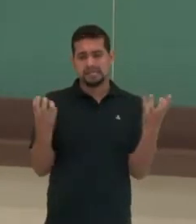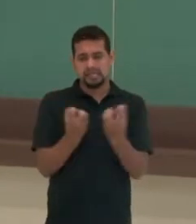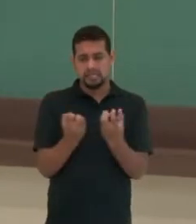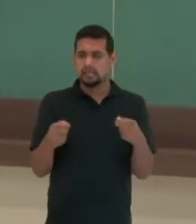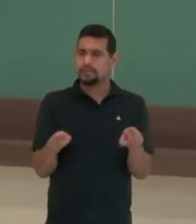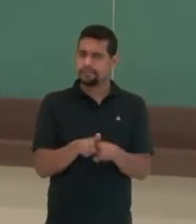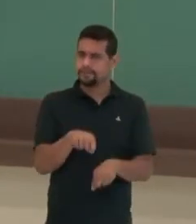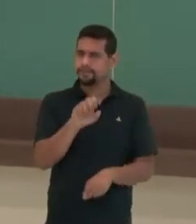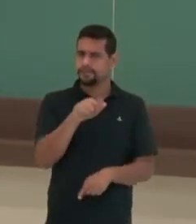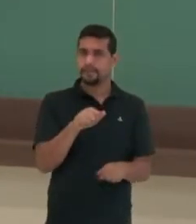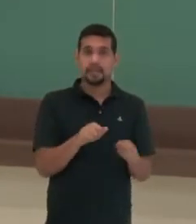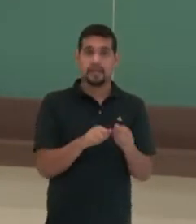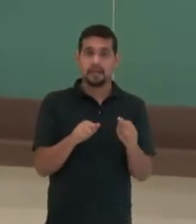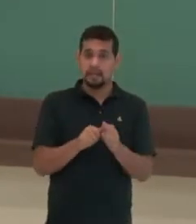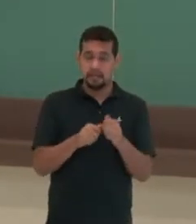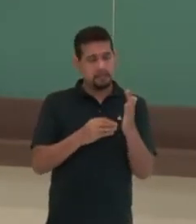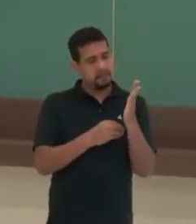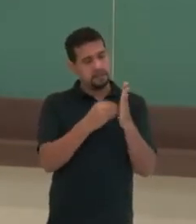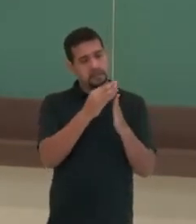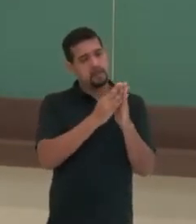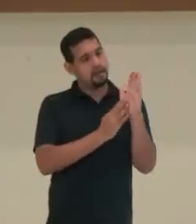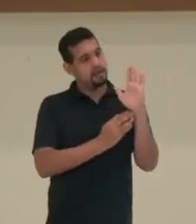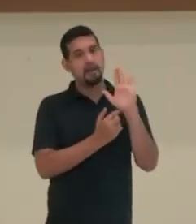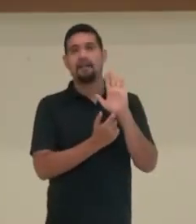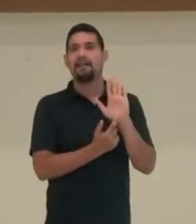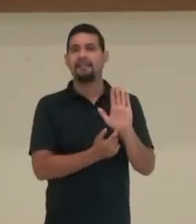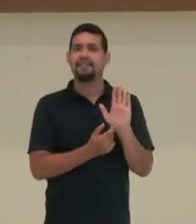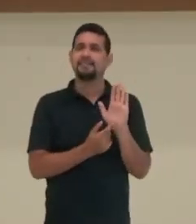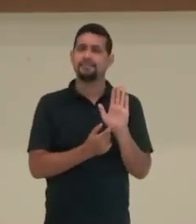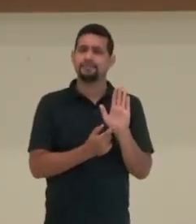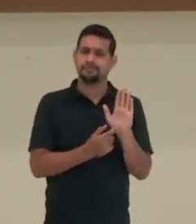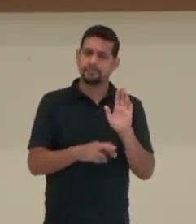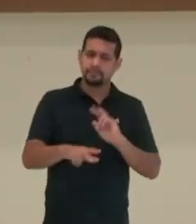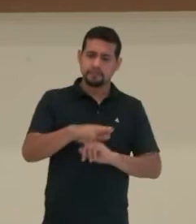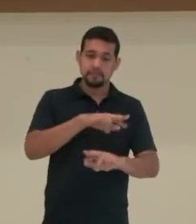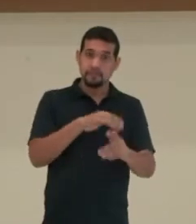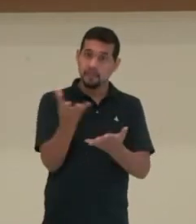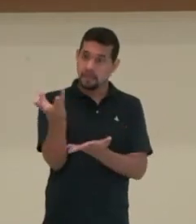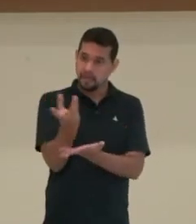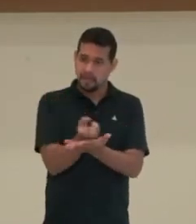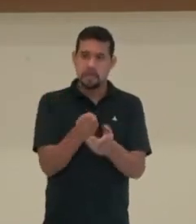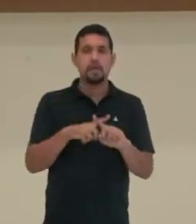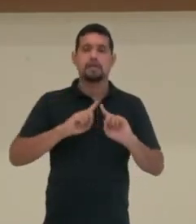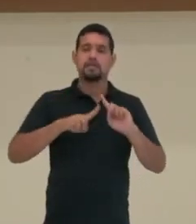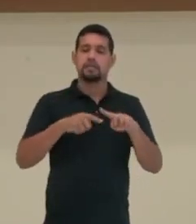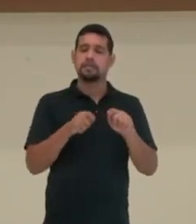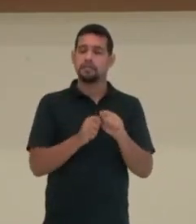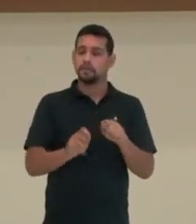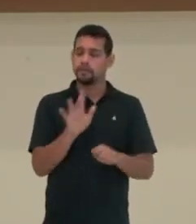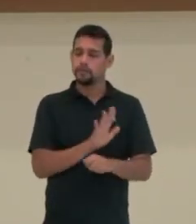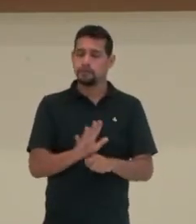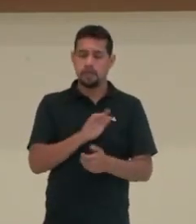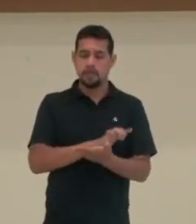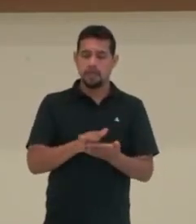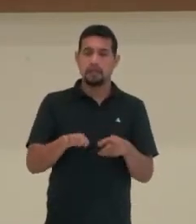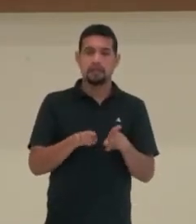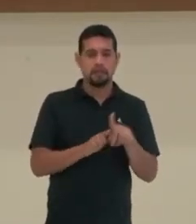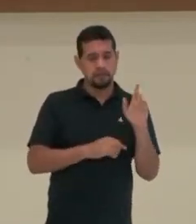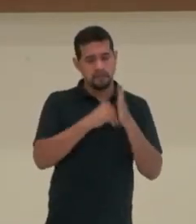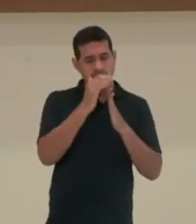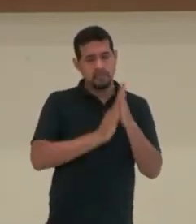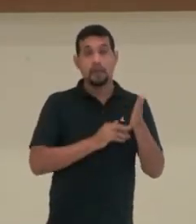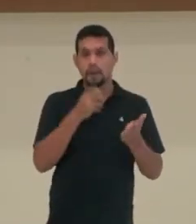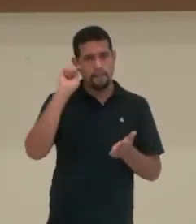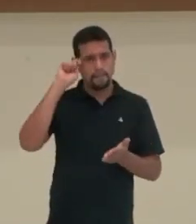tinta, revelando a figura, Então vai entalhar, depois vai ficar esses espaços vazios, vai passar tinta, o rolo